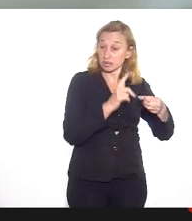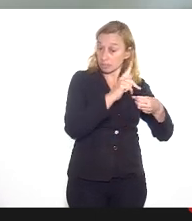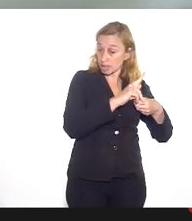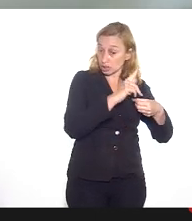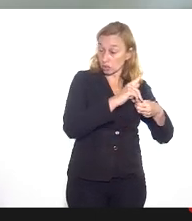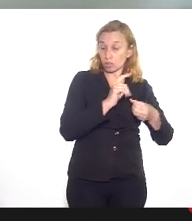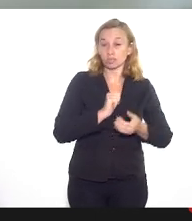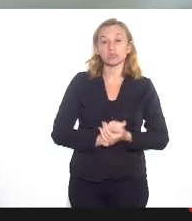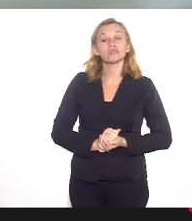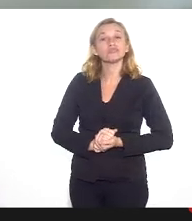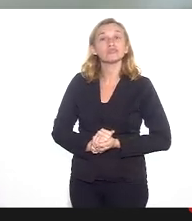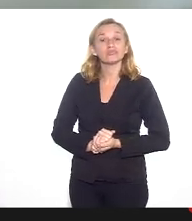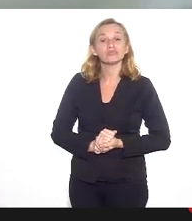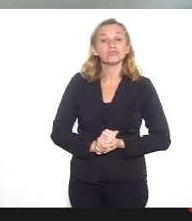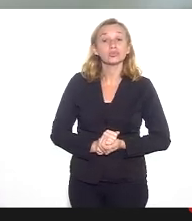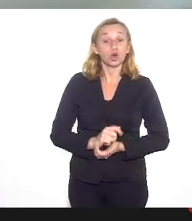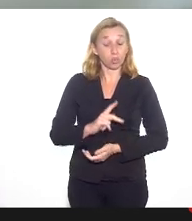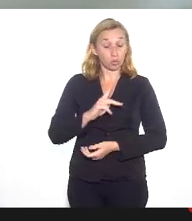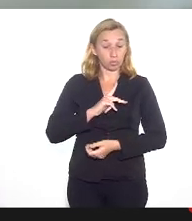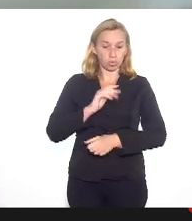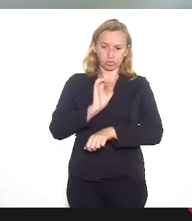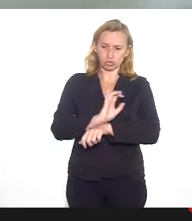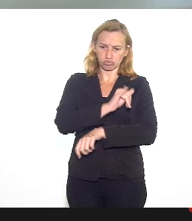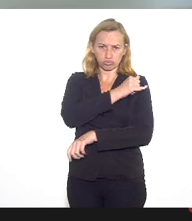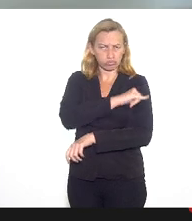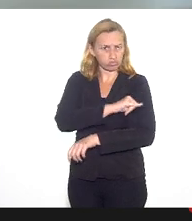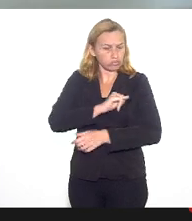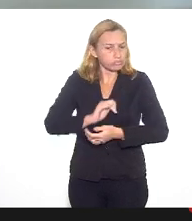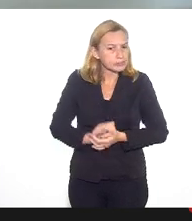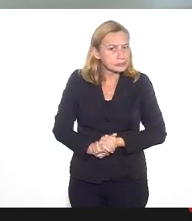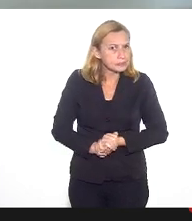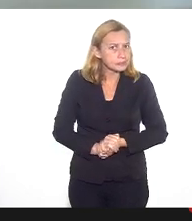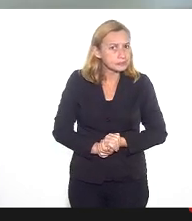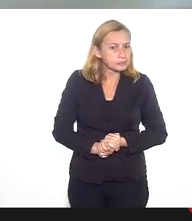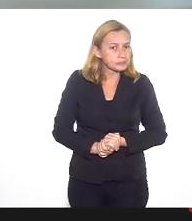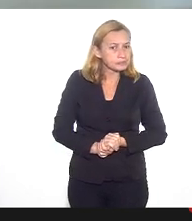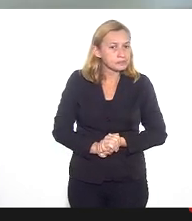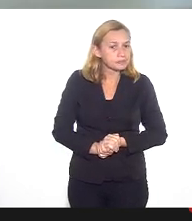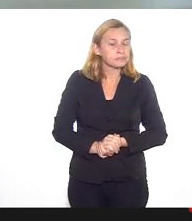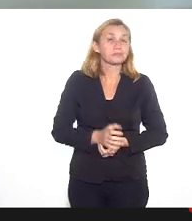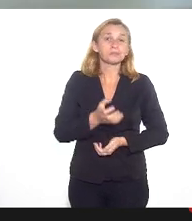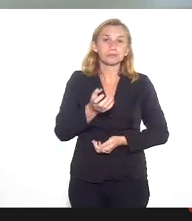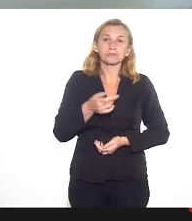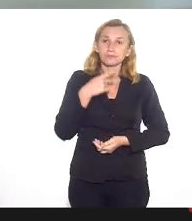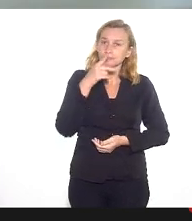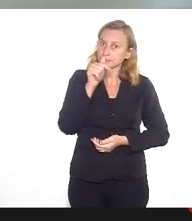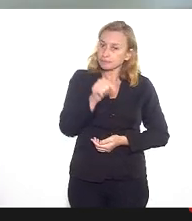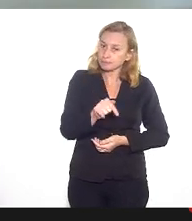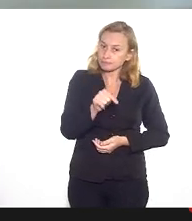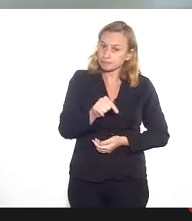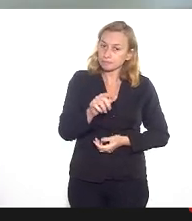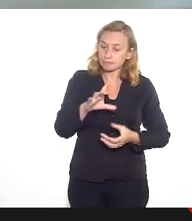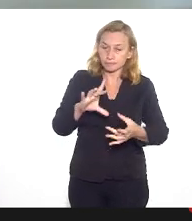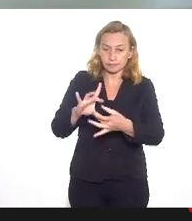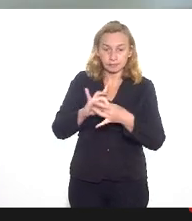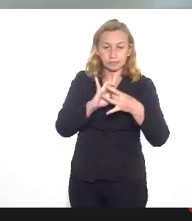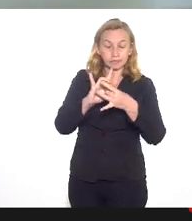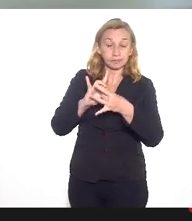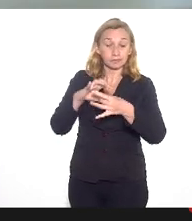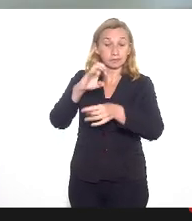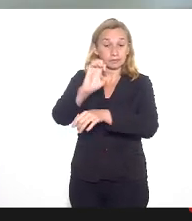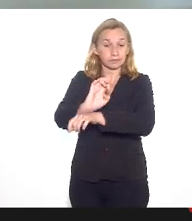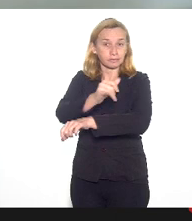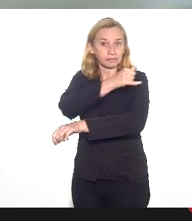quer seja com o próprio Estado do Rio de Janeiro. Queria aqui reafirmar que a União e o Estado do